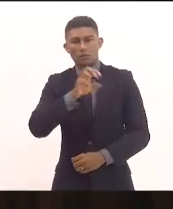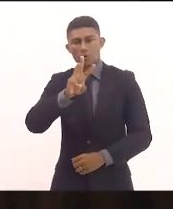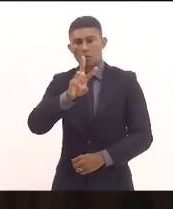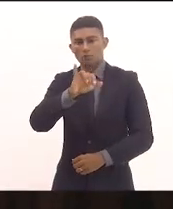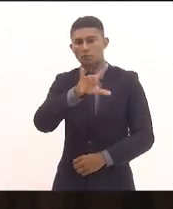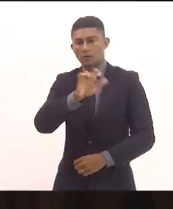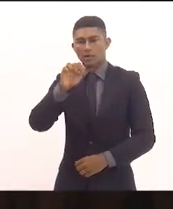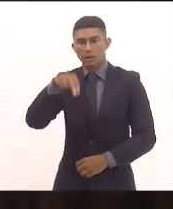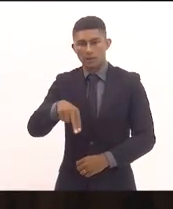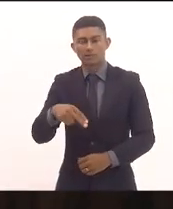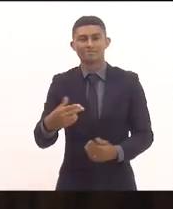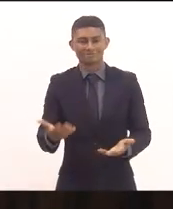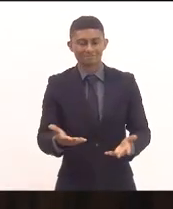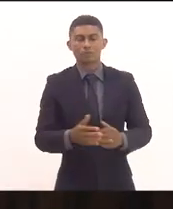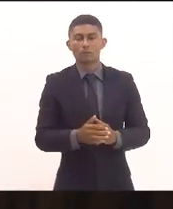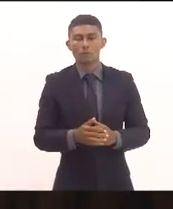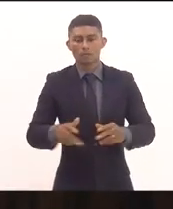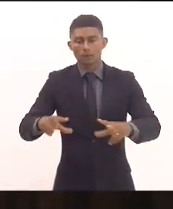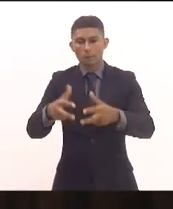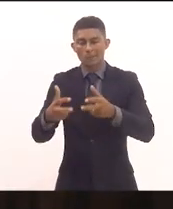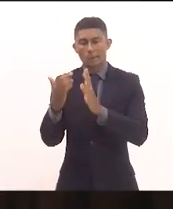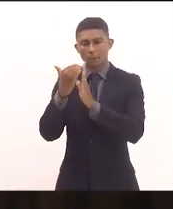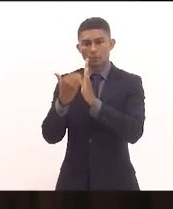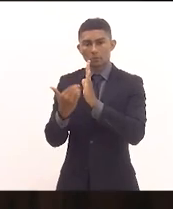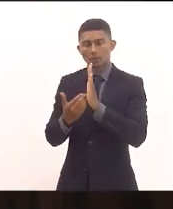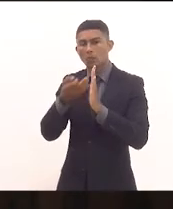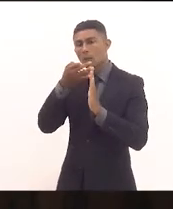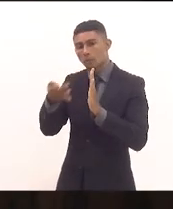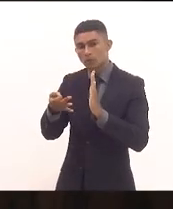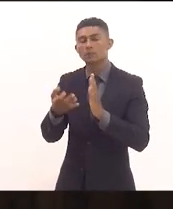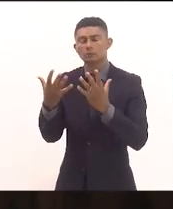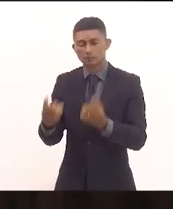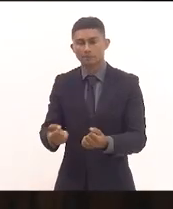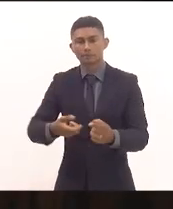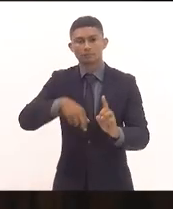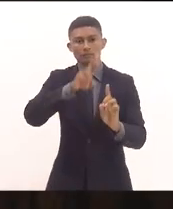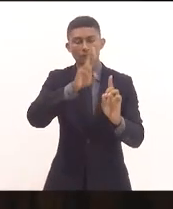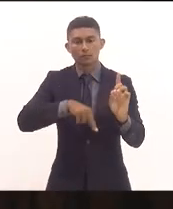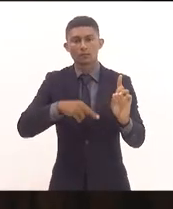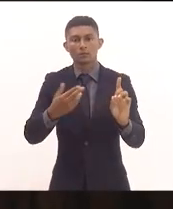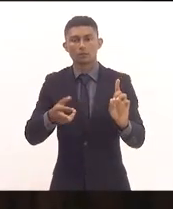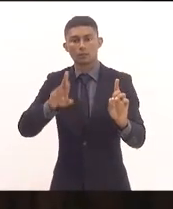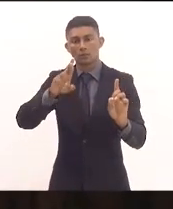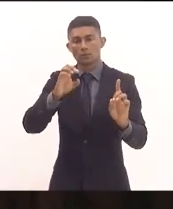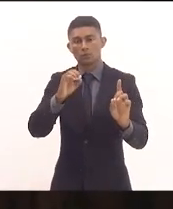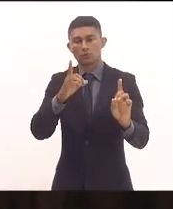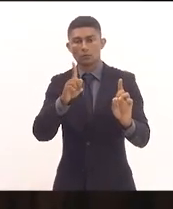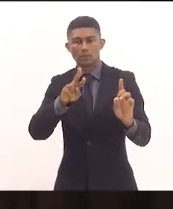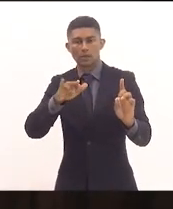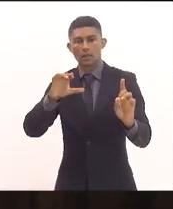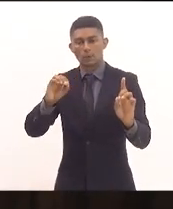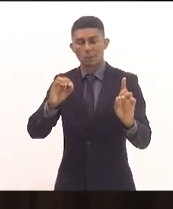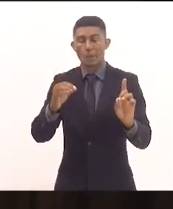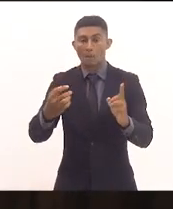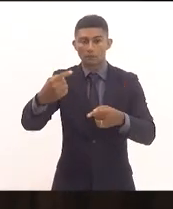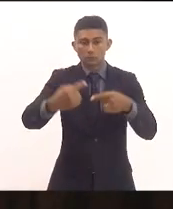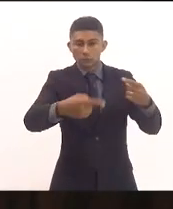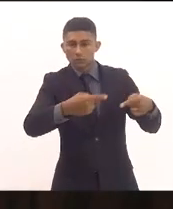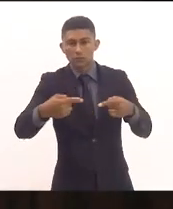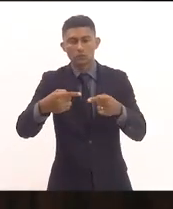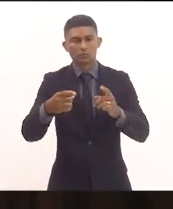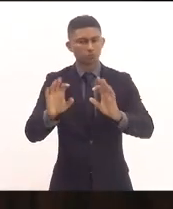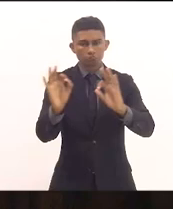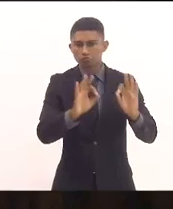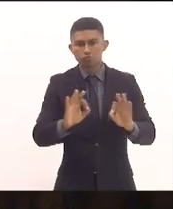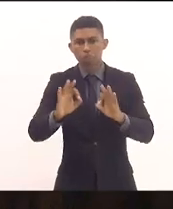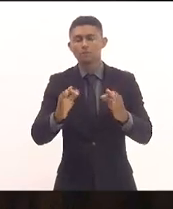Caldeira de Freitas. Parecido da Comissão de Normas Internas e Proporções Externas, favorável, relator, deputado Rodrigo Amorim. Em discussão, não havendo quem queira